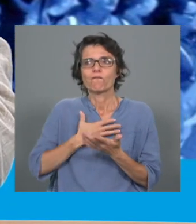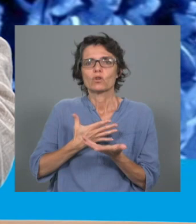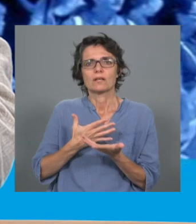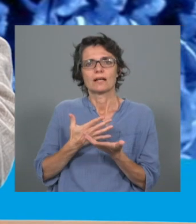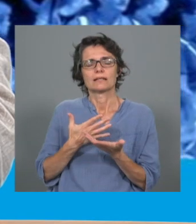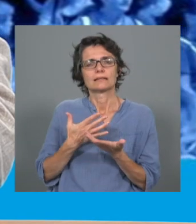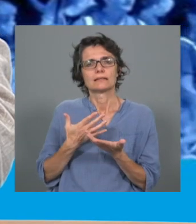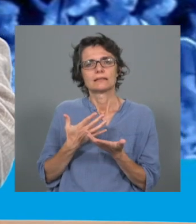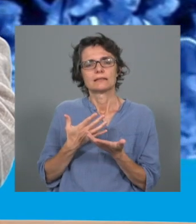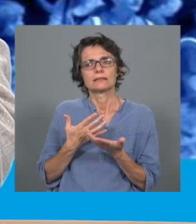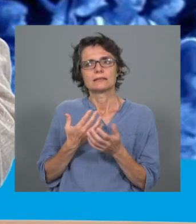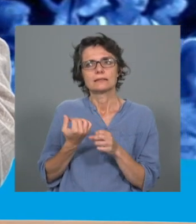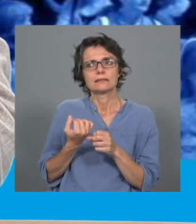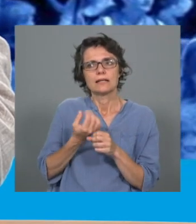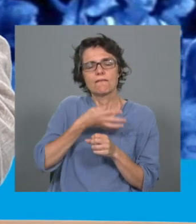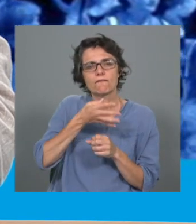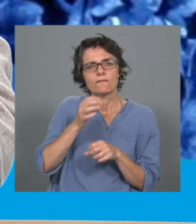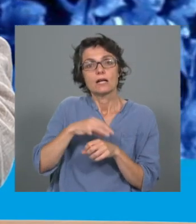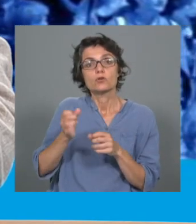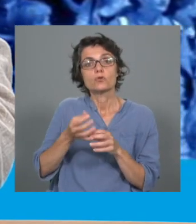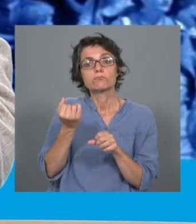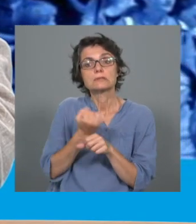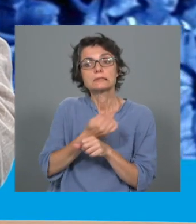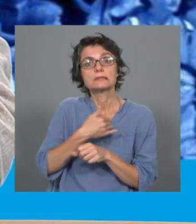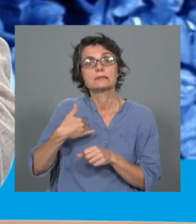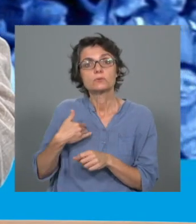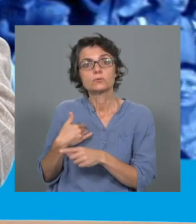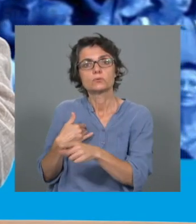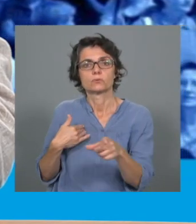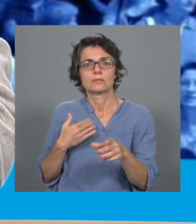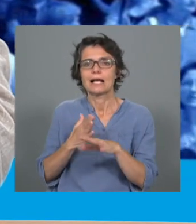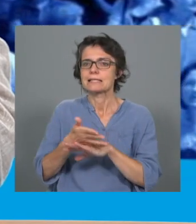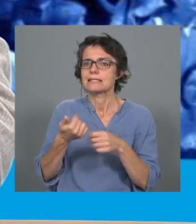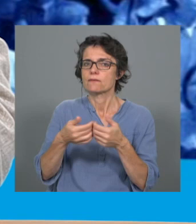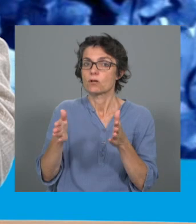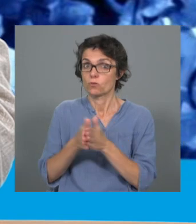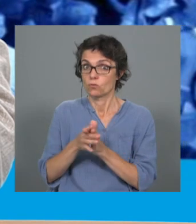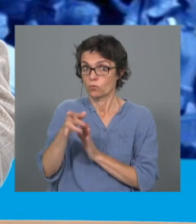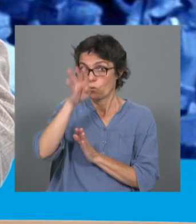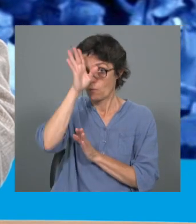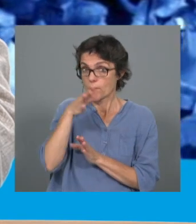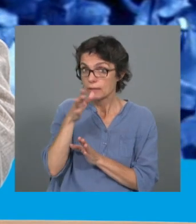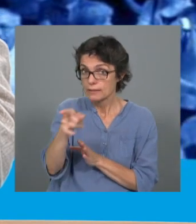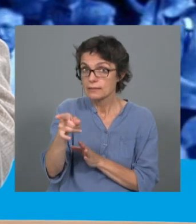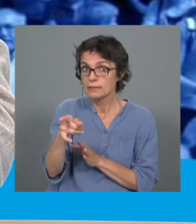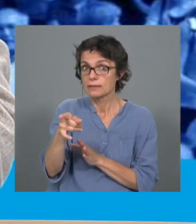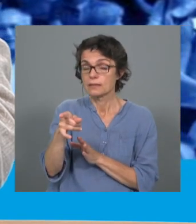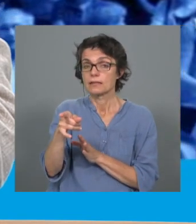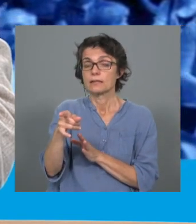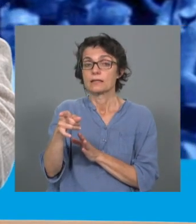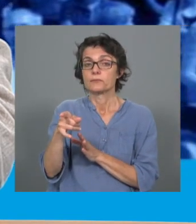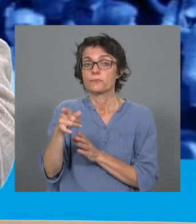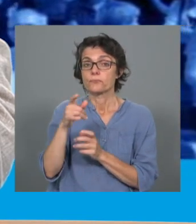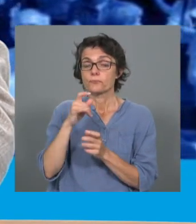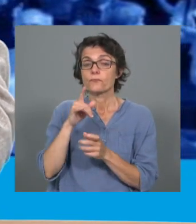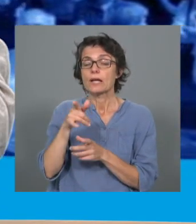importância dos serviços de saúde e dos serviços de saúde que são acessíveis a todos, que foi aquilo que estivemos a ver na sua intervenção,